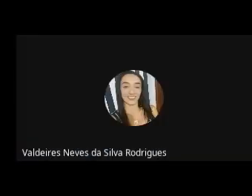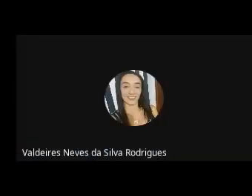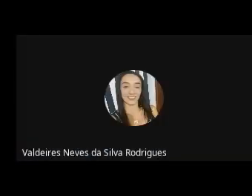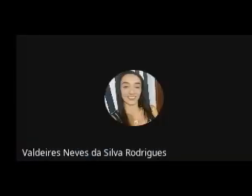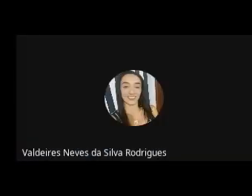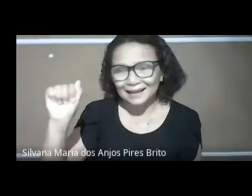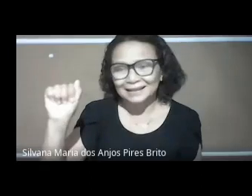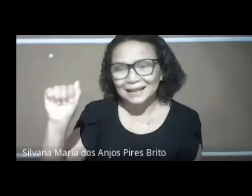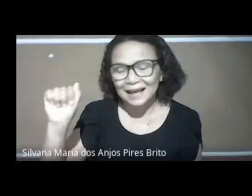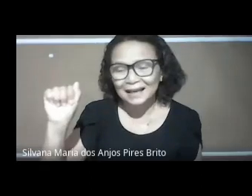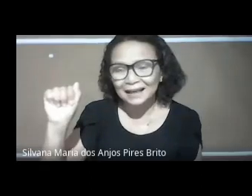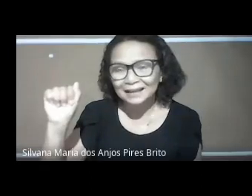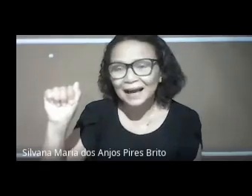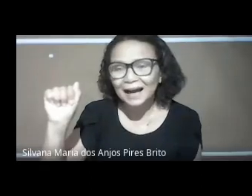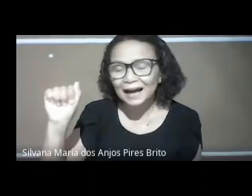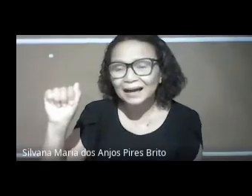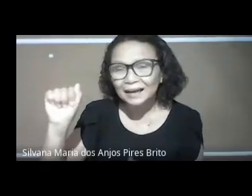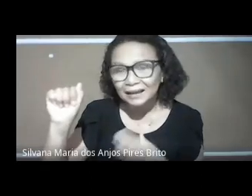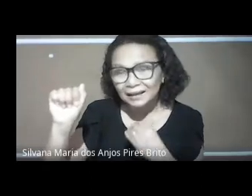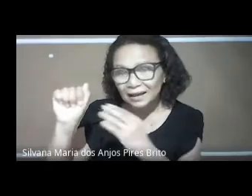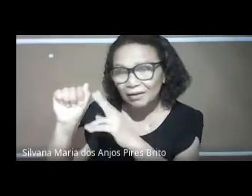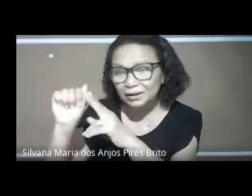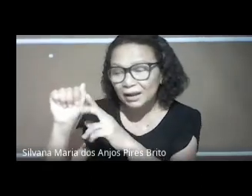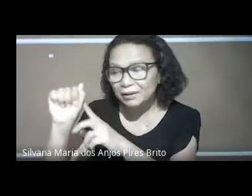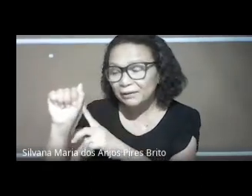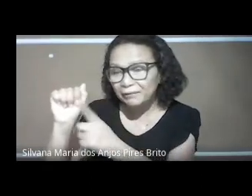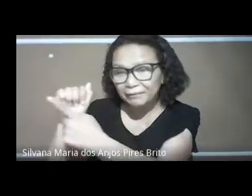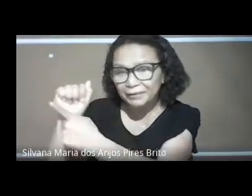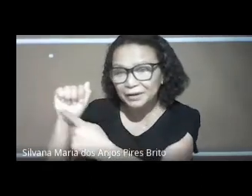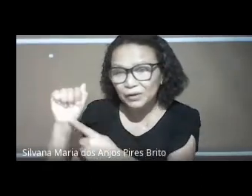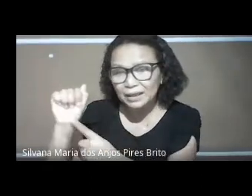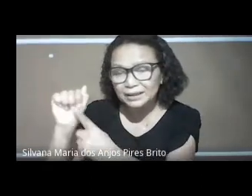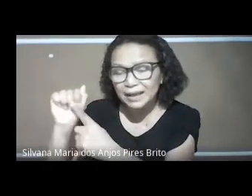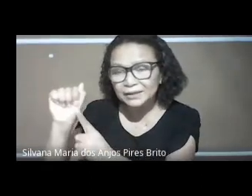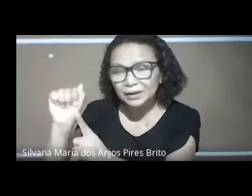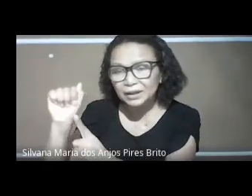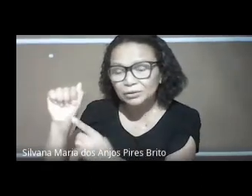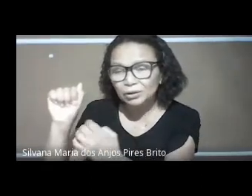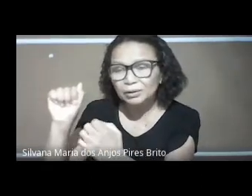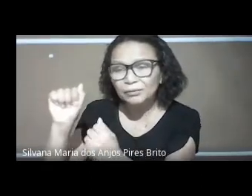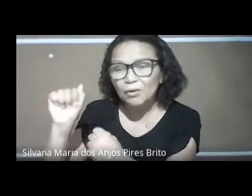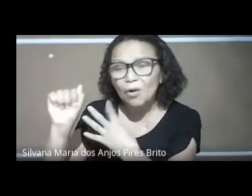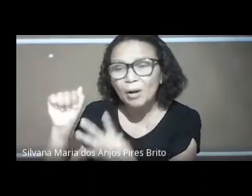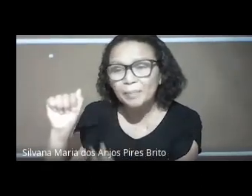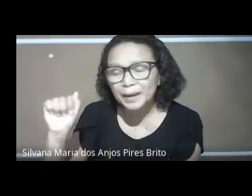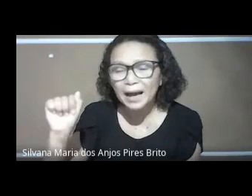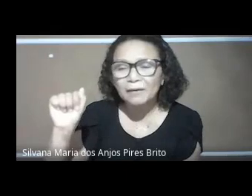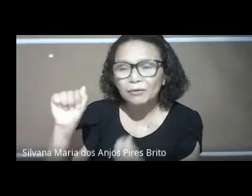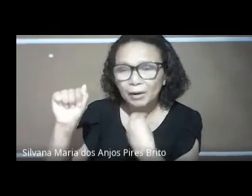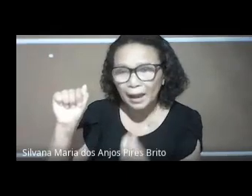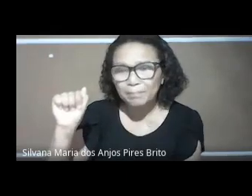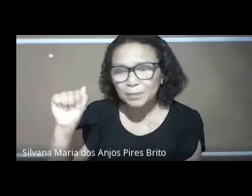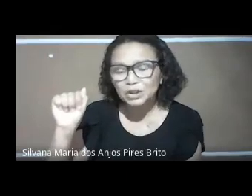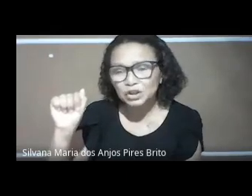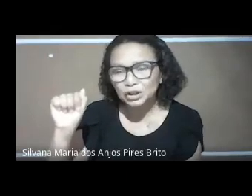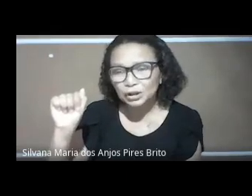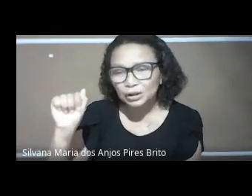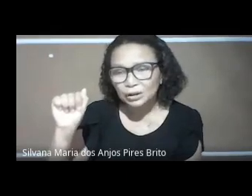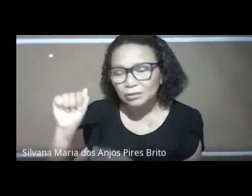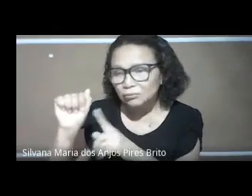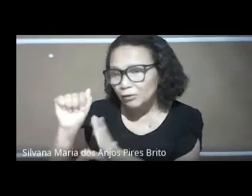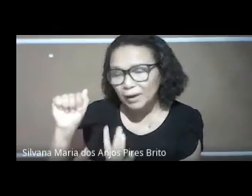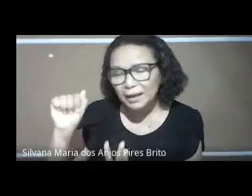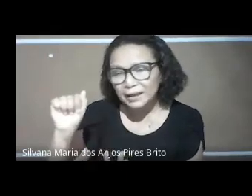Ah, professora. Essa aqui é a letra A. Então, eu tenho que visualizar isso aqui tudo e vou copiar, vou